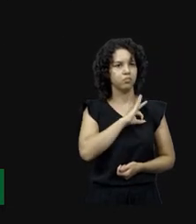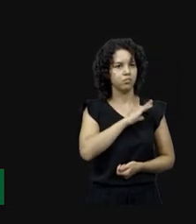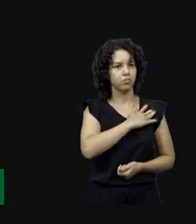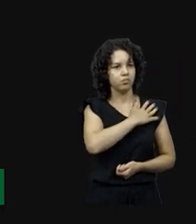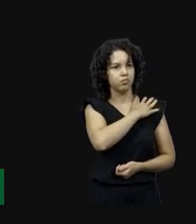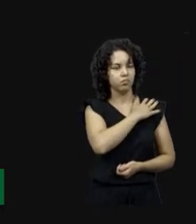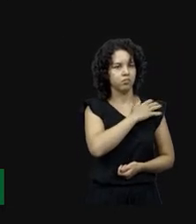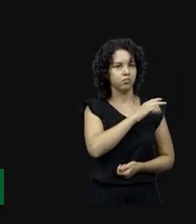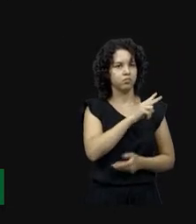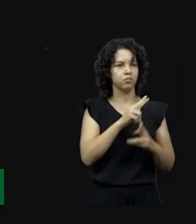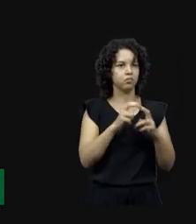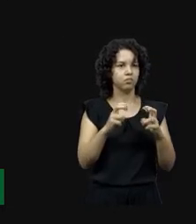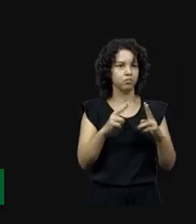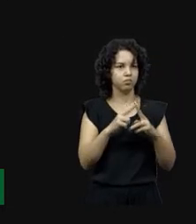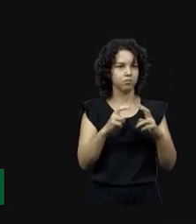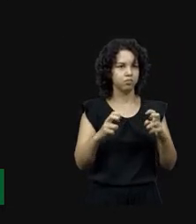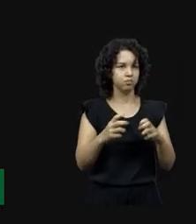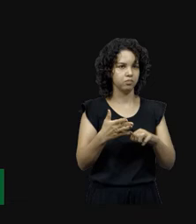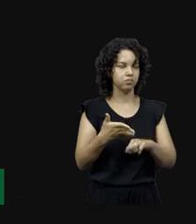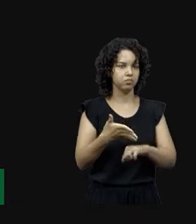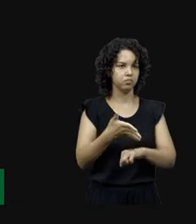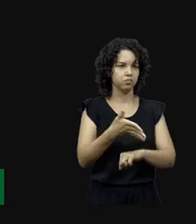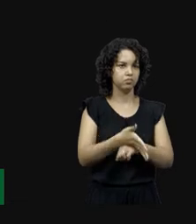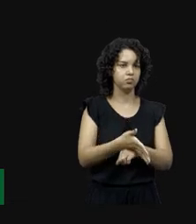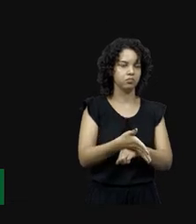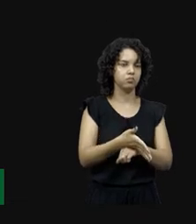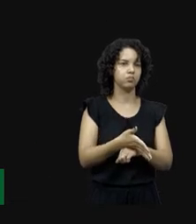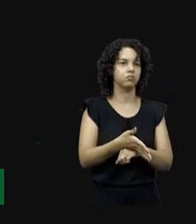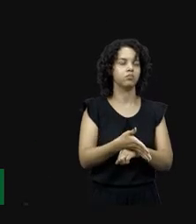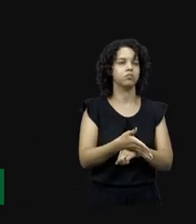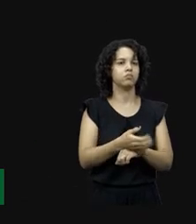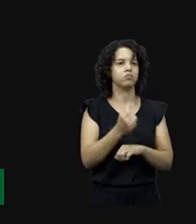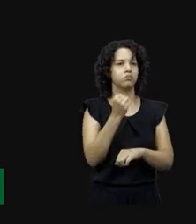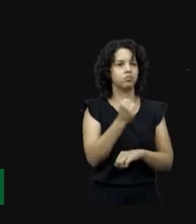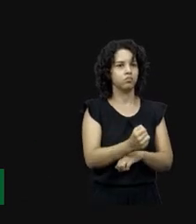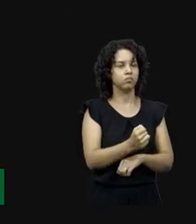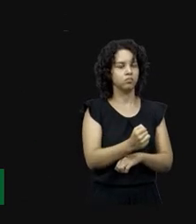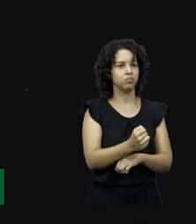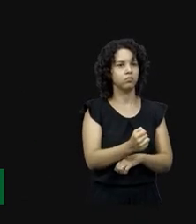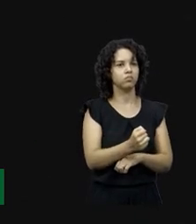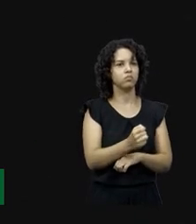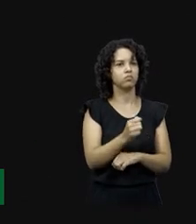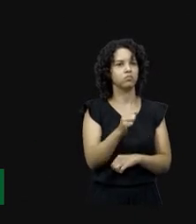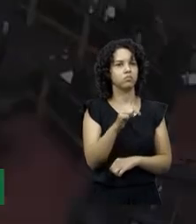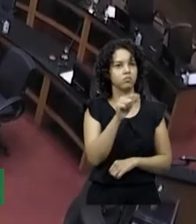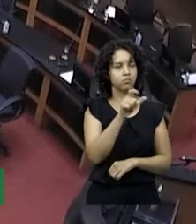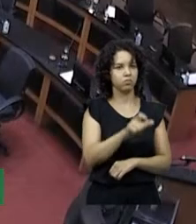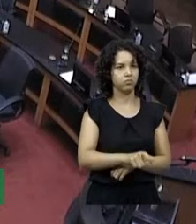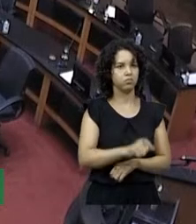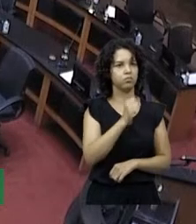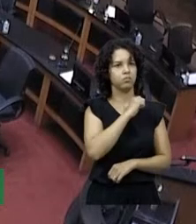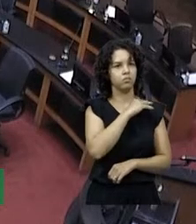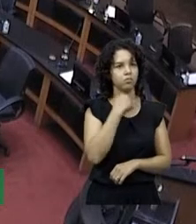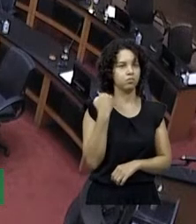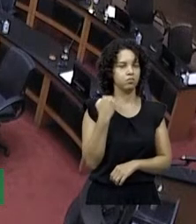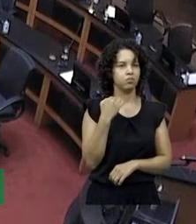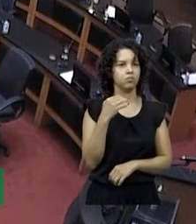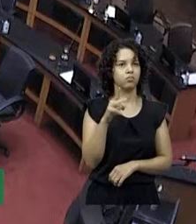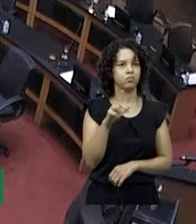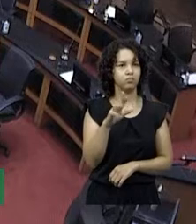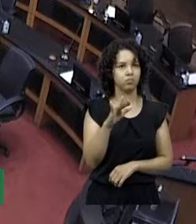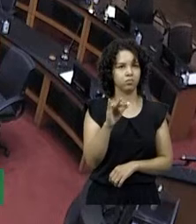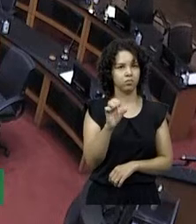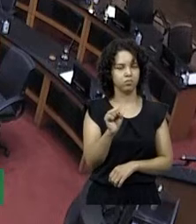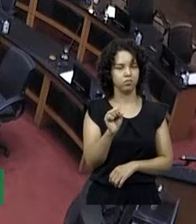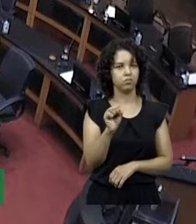que culminou na morte do assassino da PM Luiz Fernando. Em discussão, não havendo quem